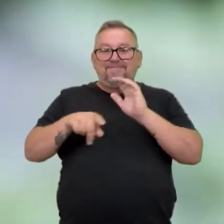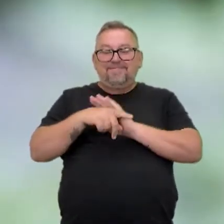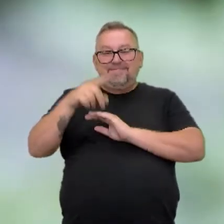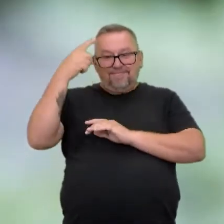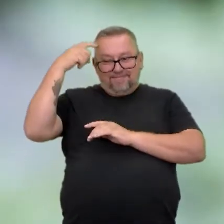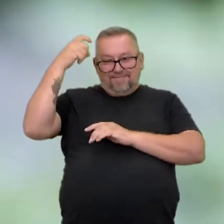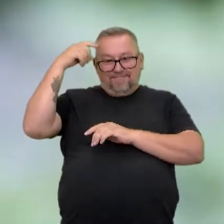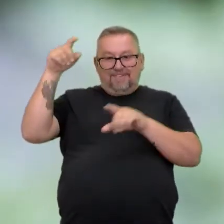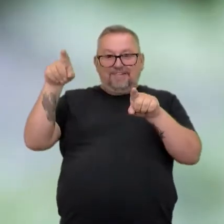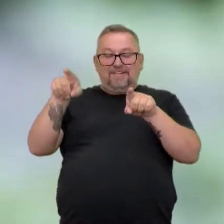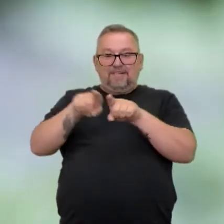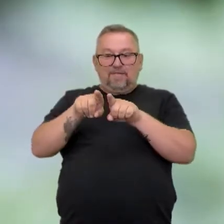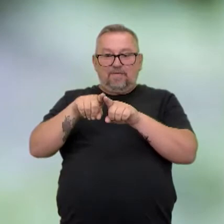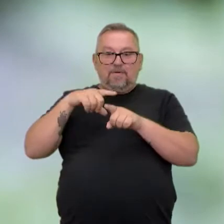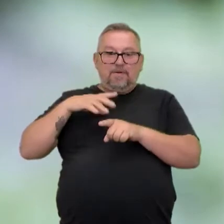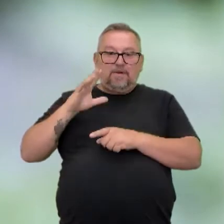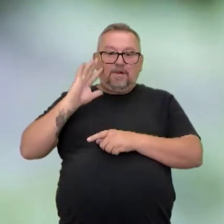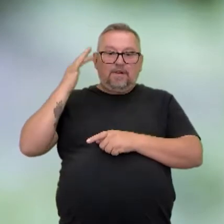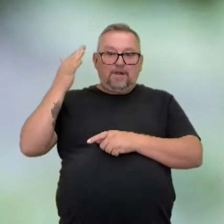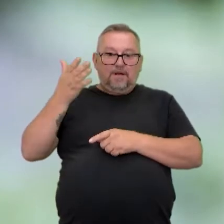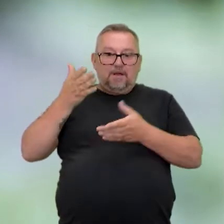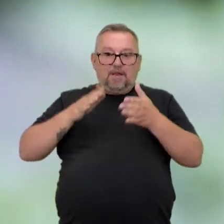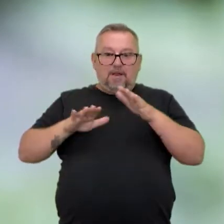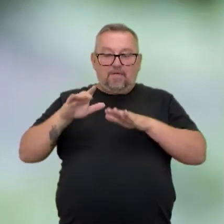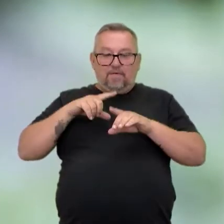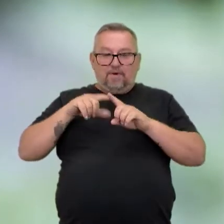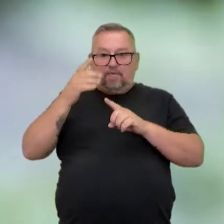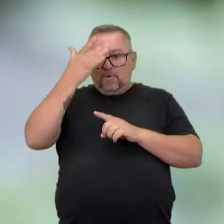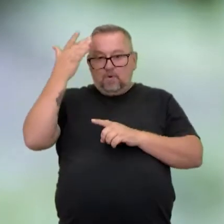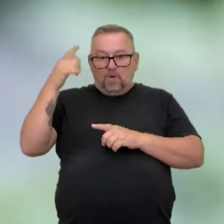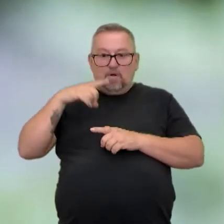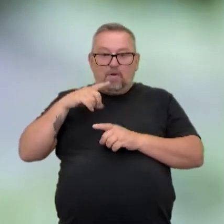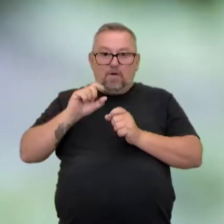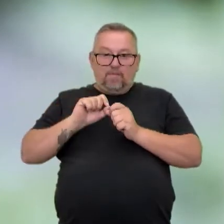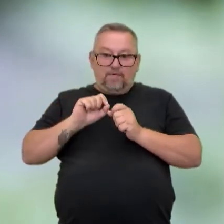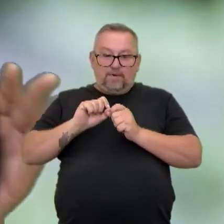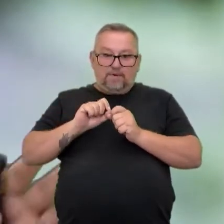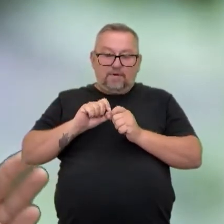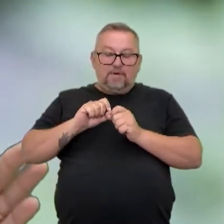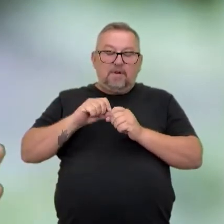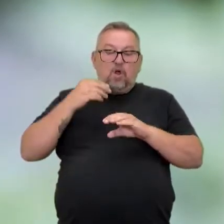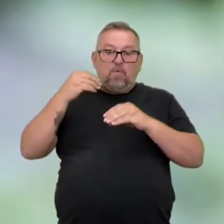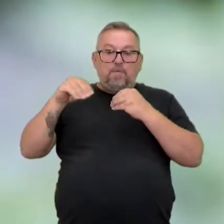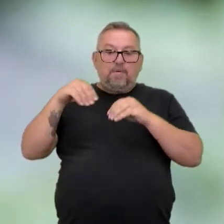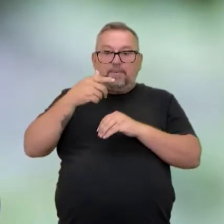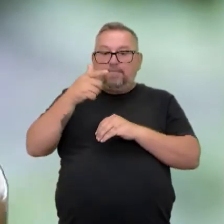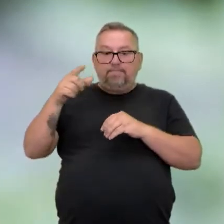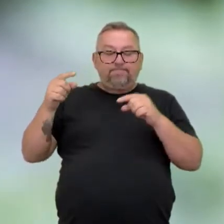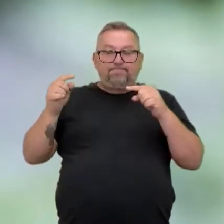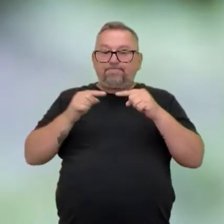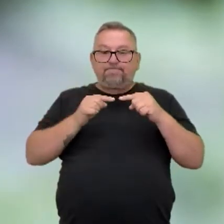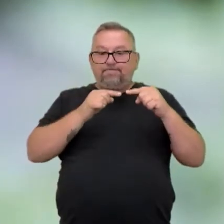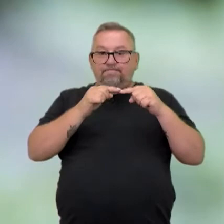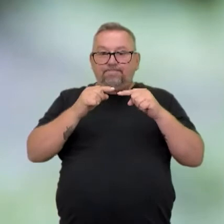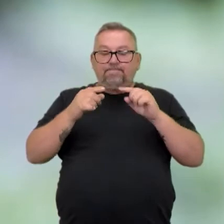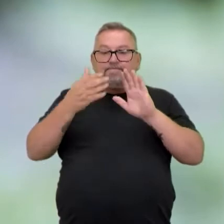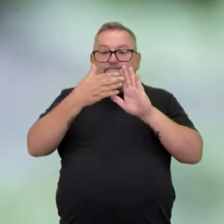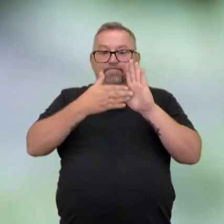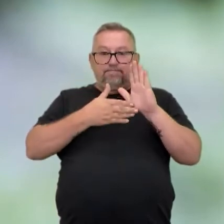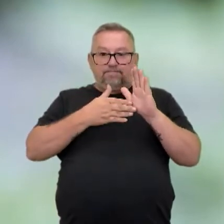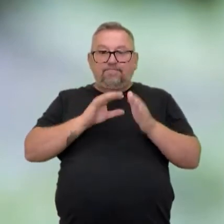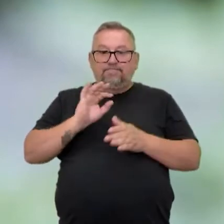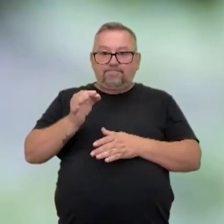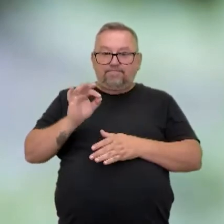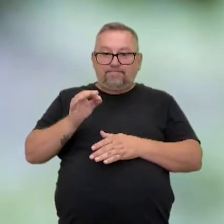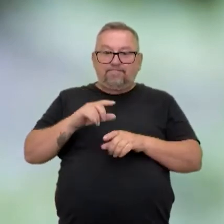criação, porque, de repente, talvez o meu público, o recorte que eu fiz com aquele meme, não entenda nada relacionado àquela proposta, àquela imagem,